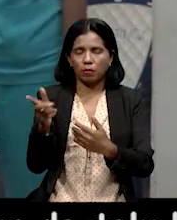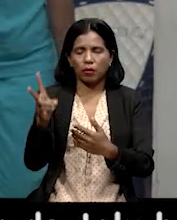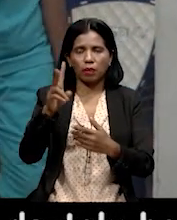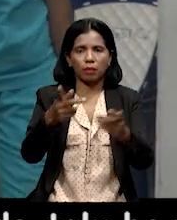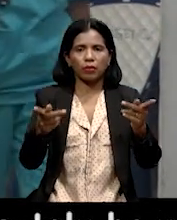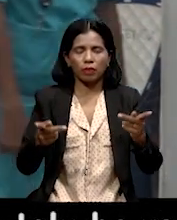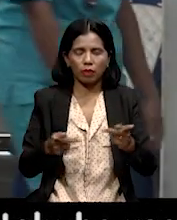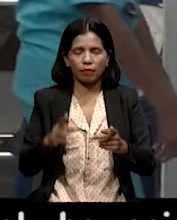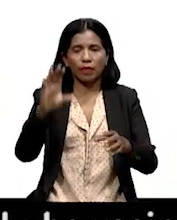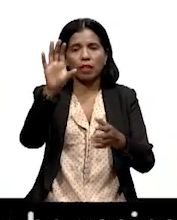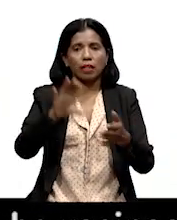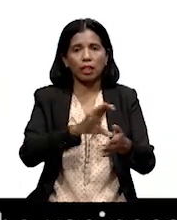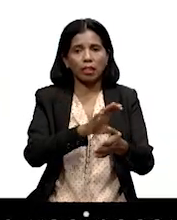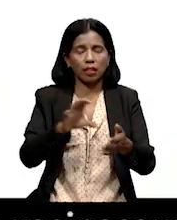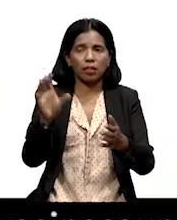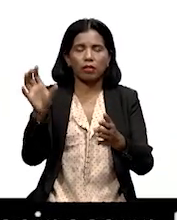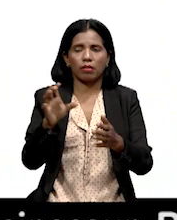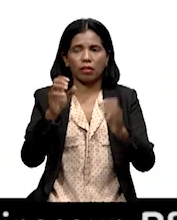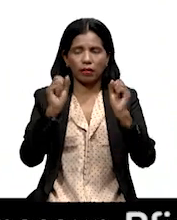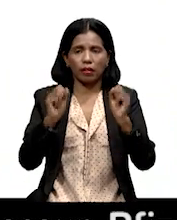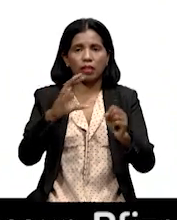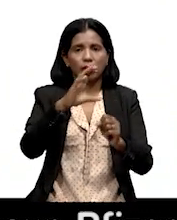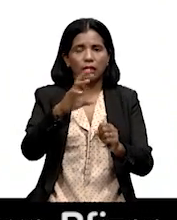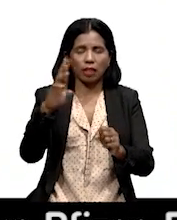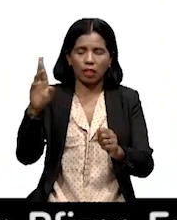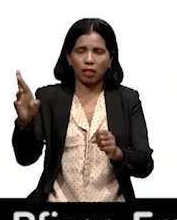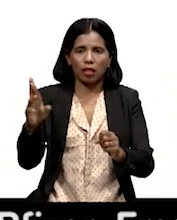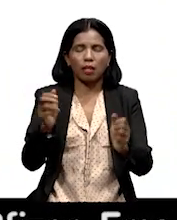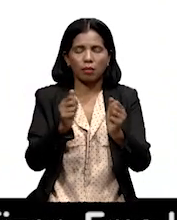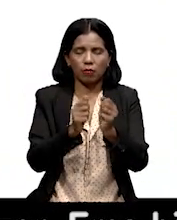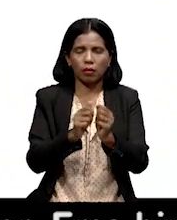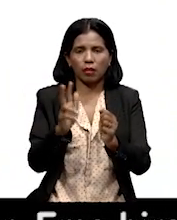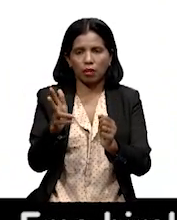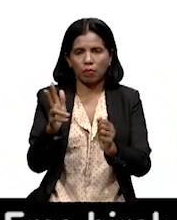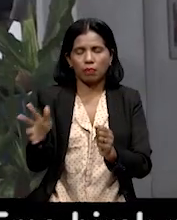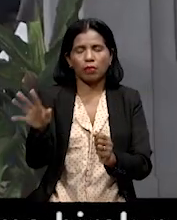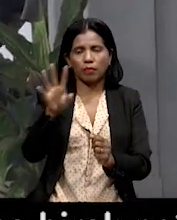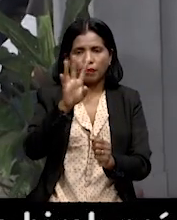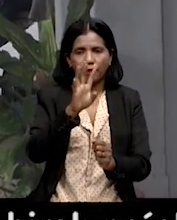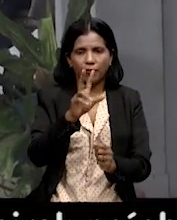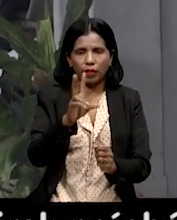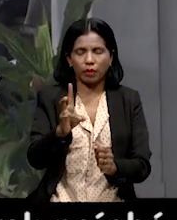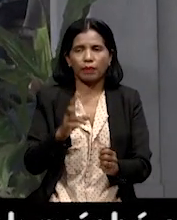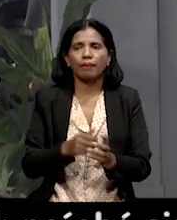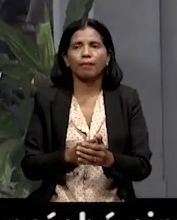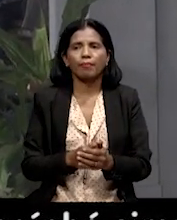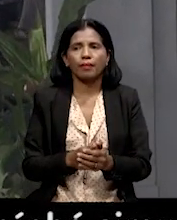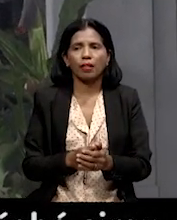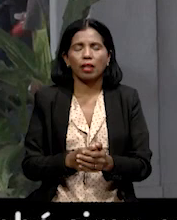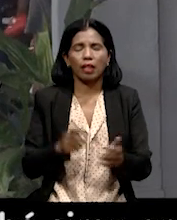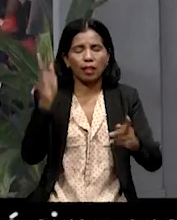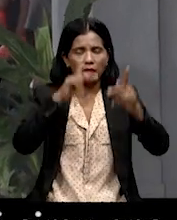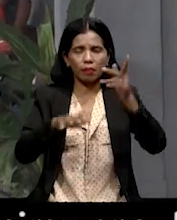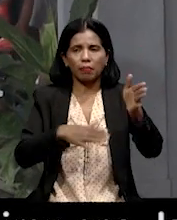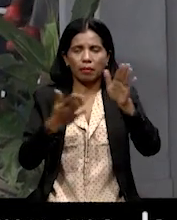a caso Hat Nura Sin Lima, não há infeto, todo Nura Sin Hitu. Enquanto caso óbito, Rússi tem em Ringrua, Rua Nura Sin Ida, o total San Nura